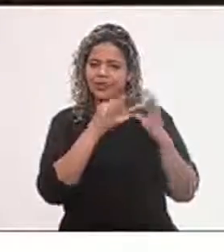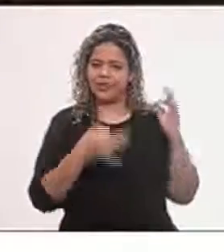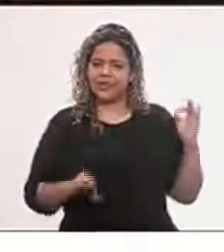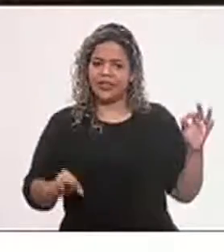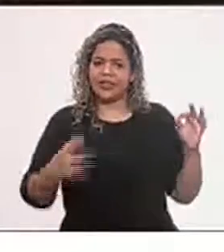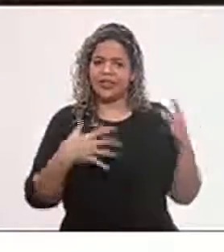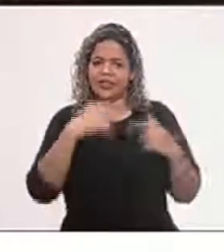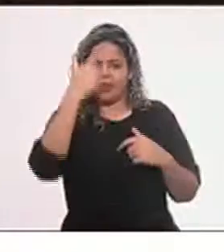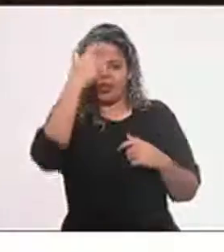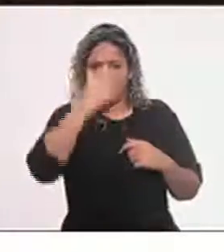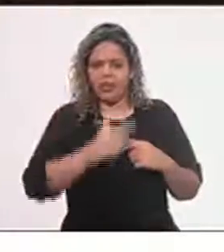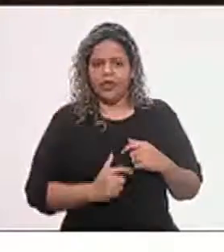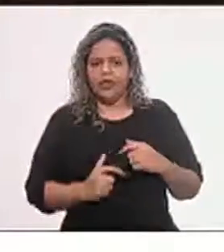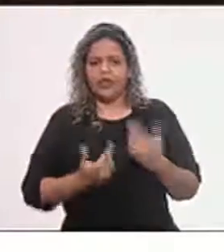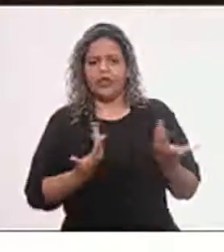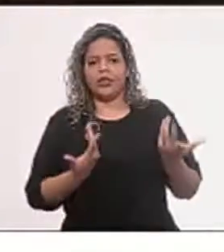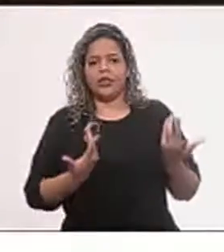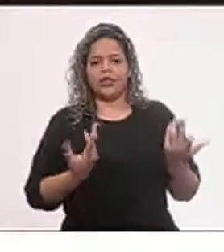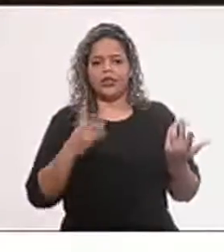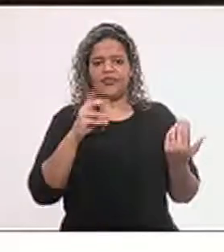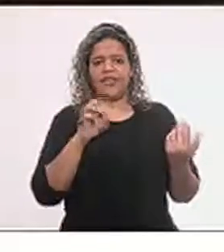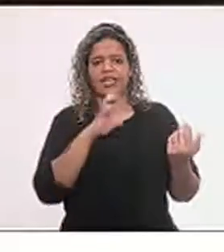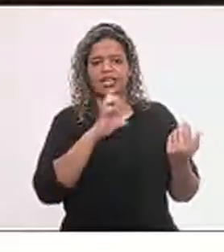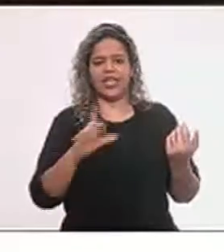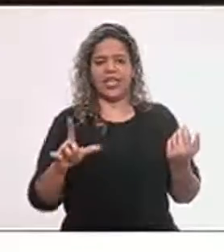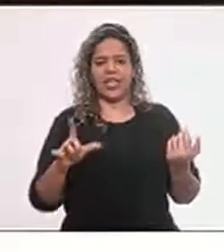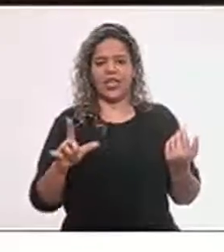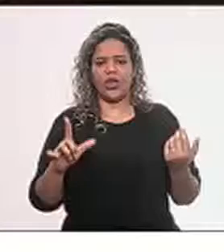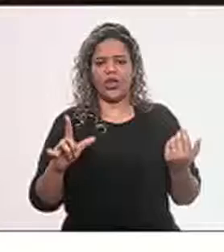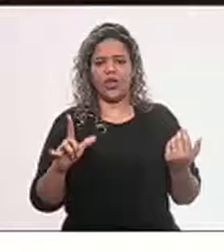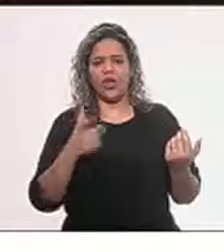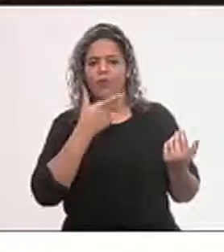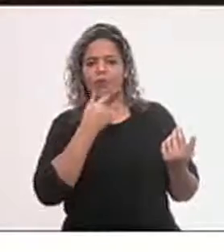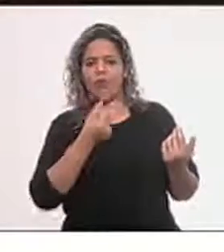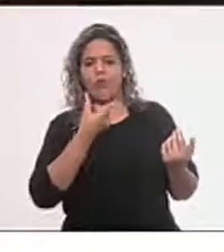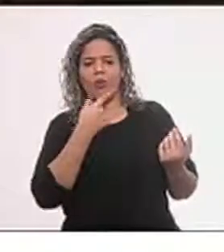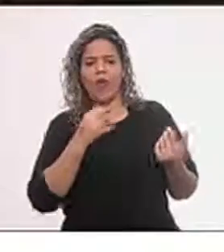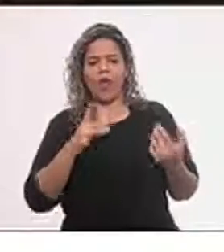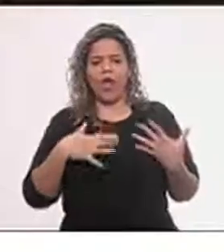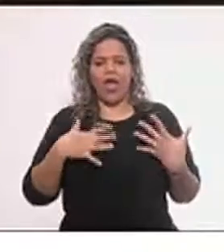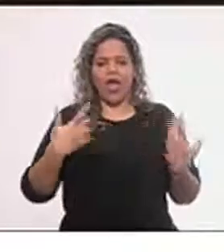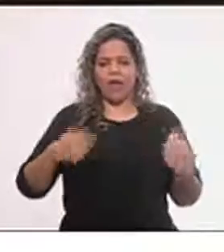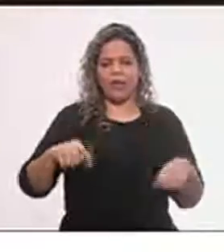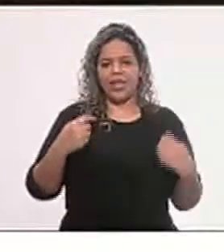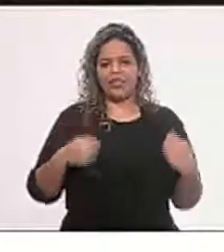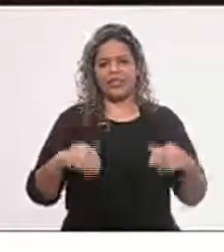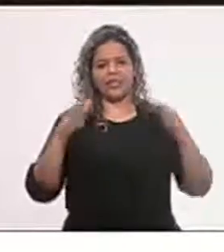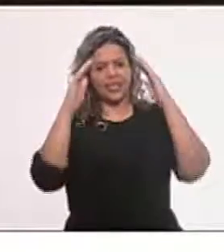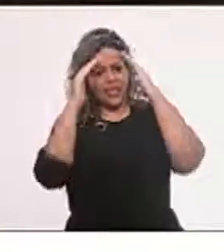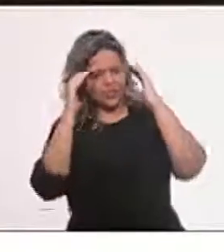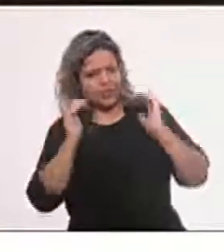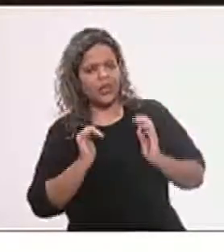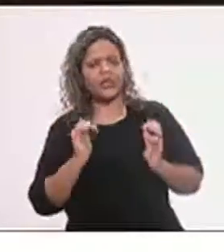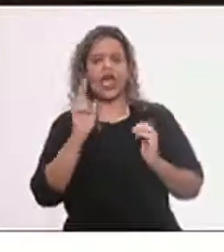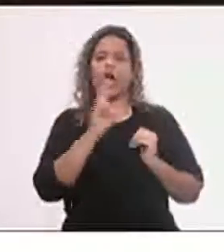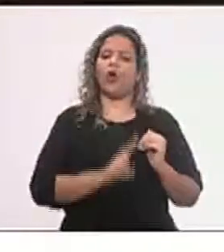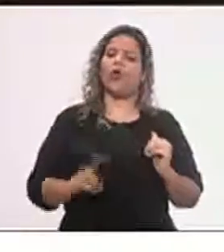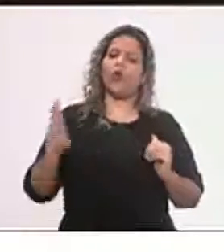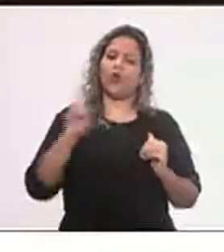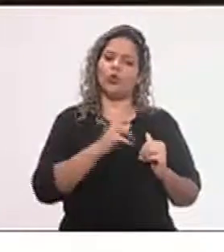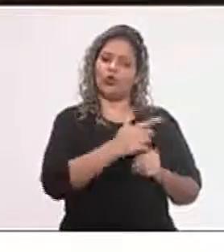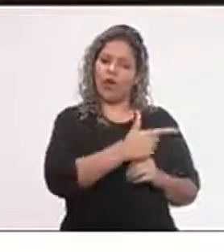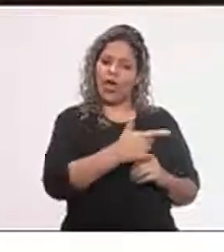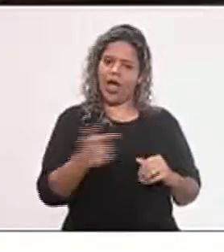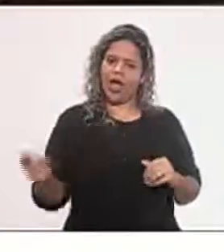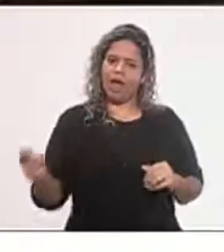de seu corpo, de virilidade, de uma masculinidade que tenha que ser respaldada por um uso de uma arma